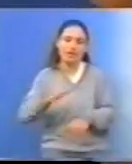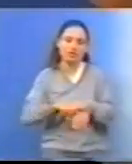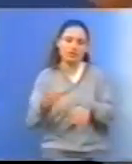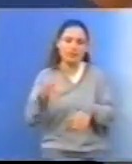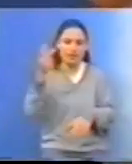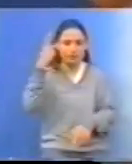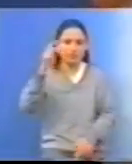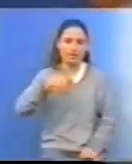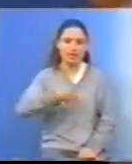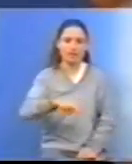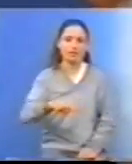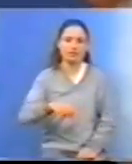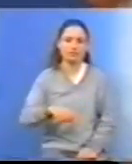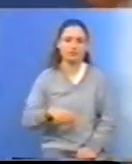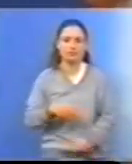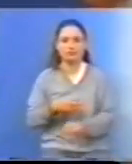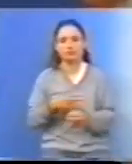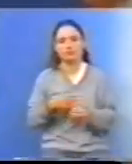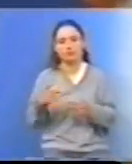jovens já,